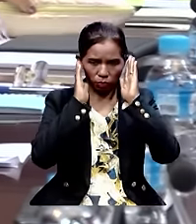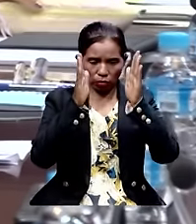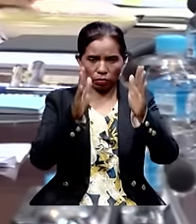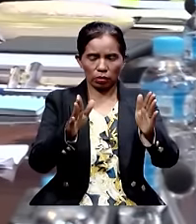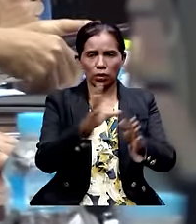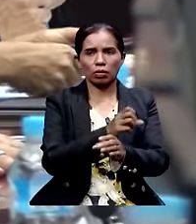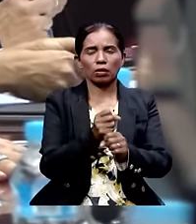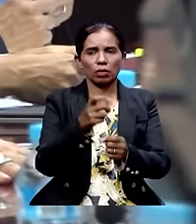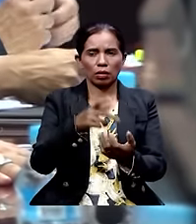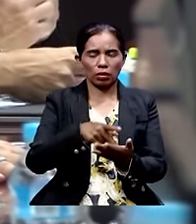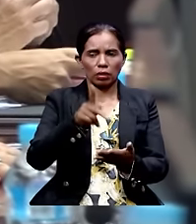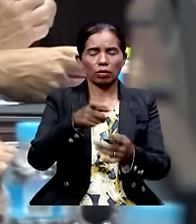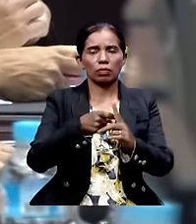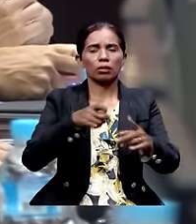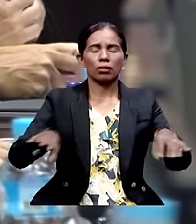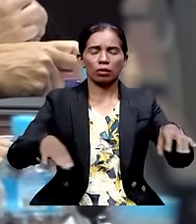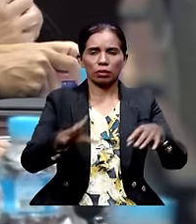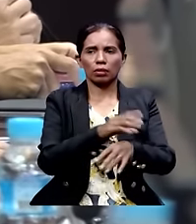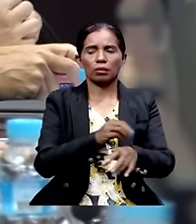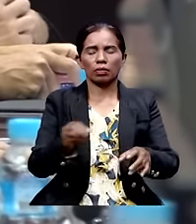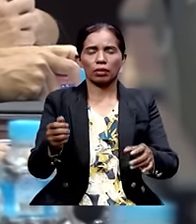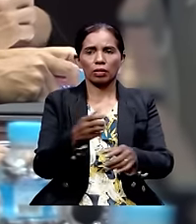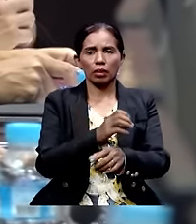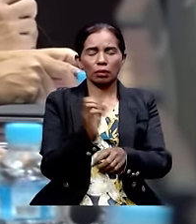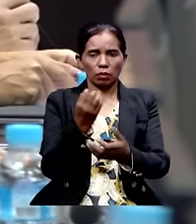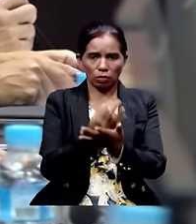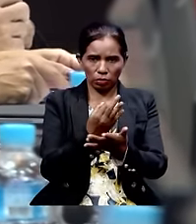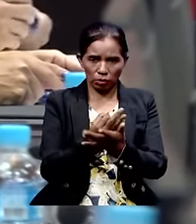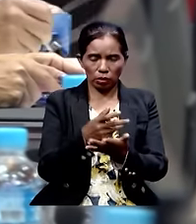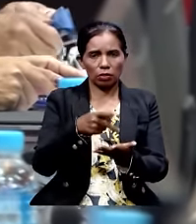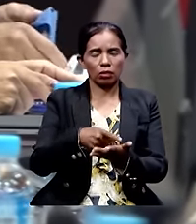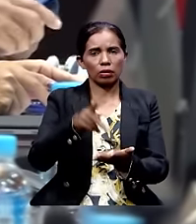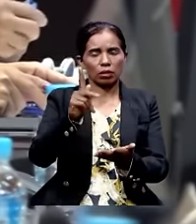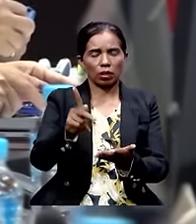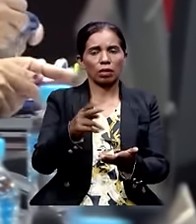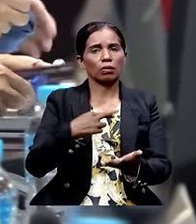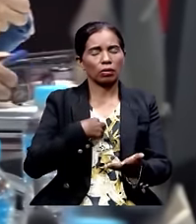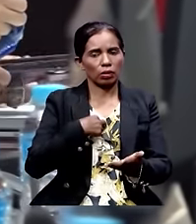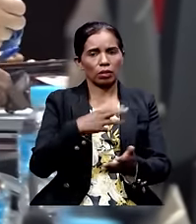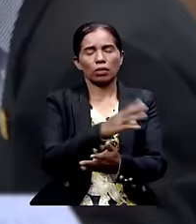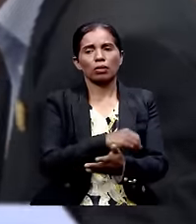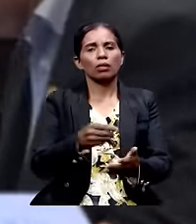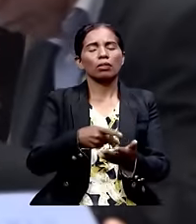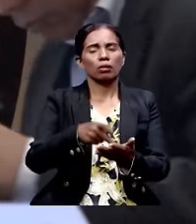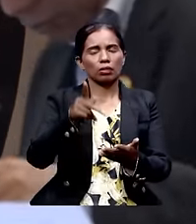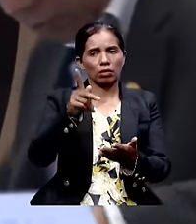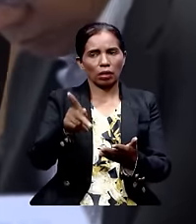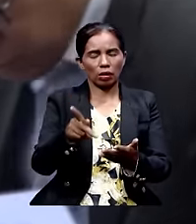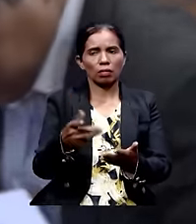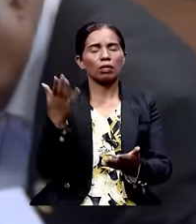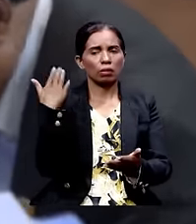função pagamento, o serviço entidade autonomia financeira halo pagamento RASIC, o exceção pagamento remuneração